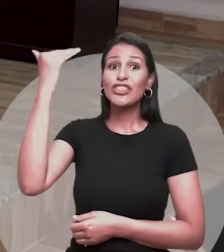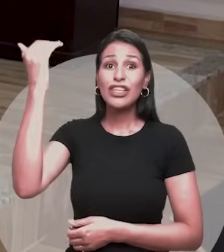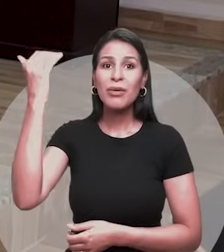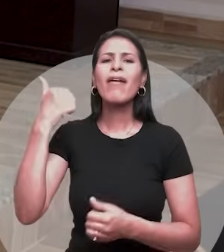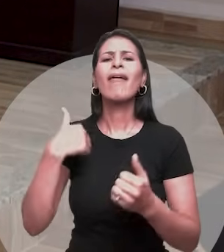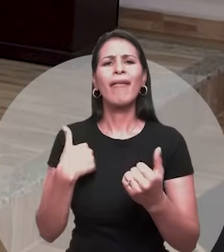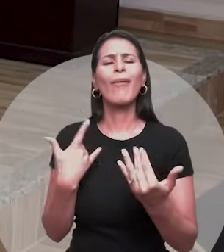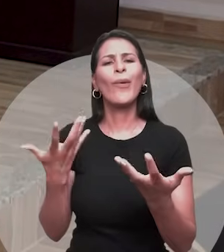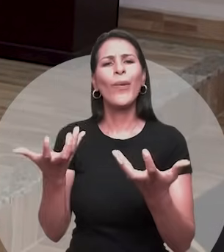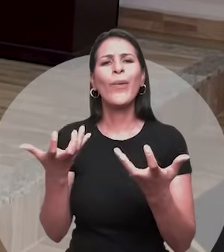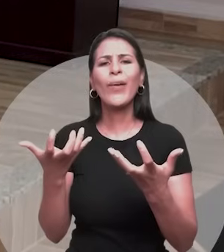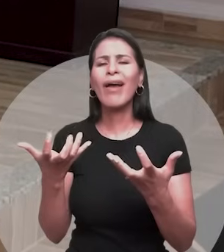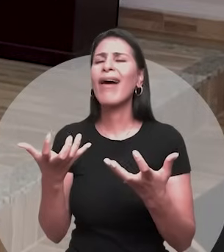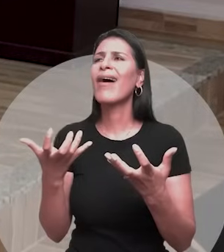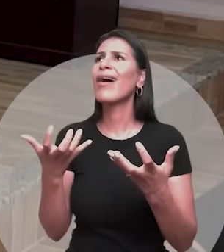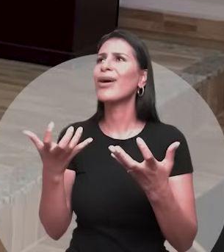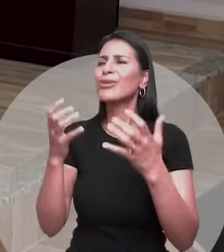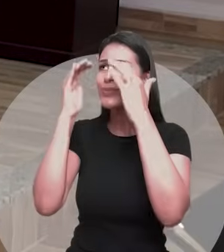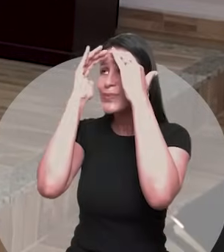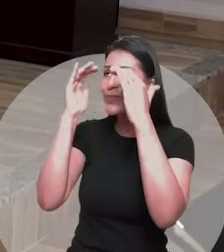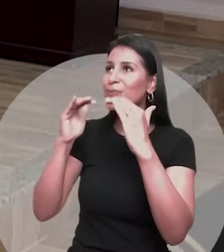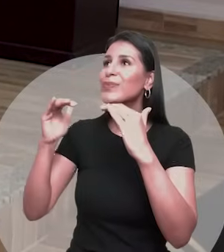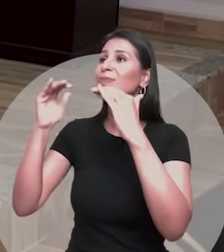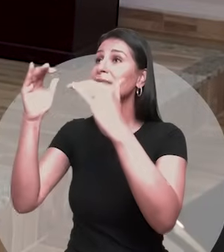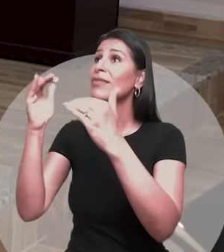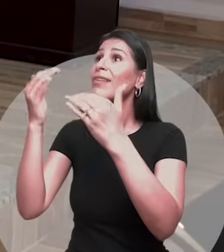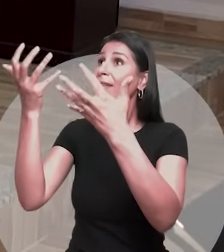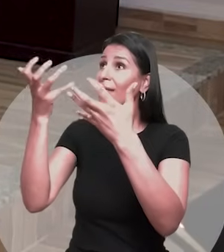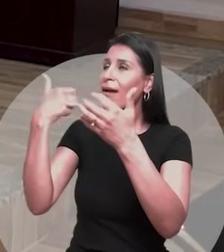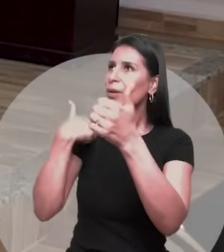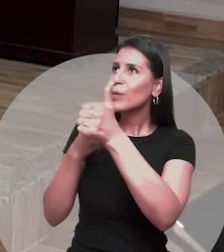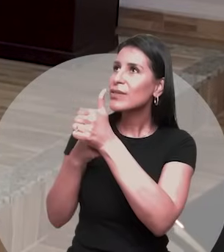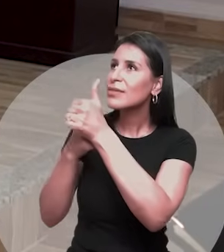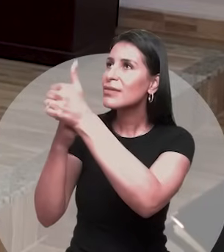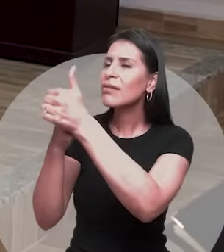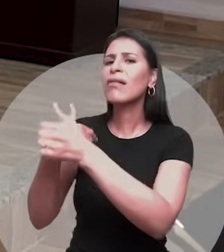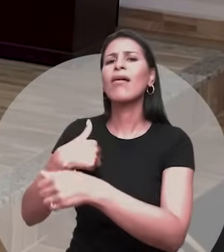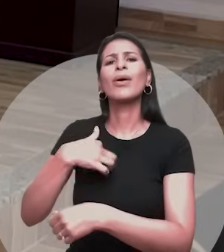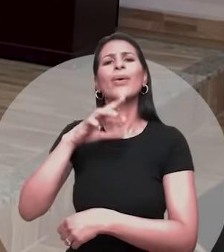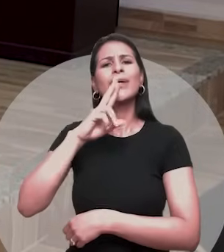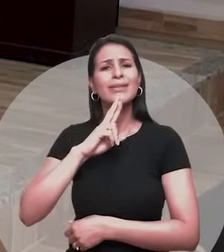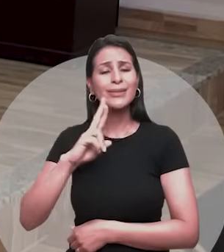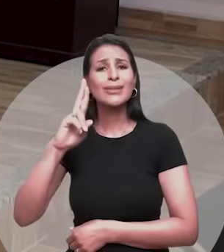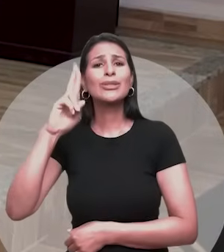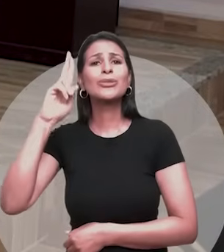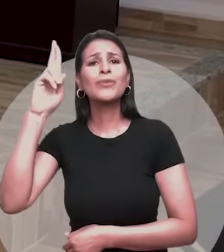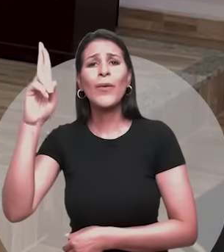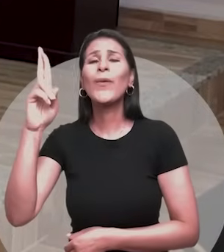Thank you.